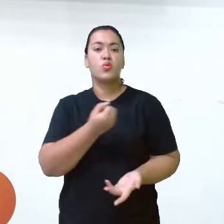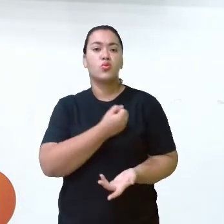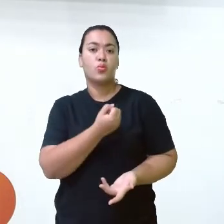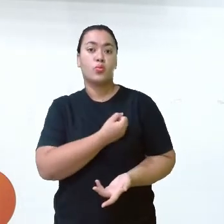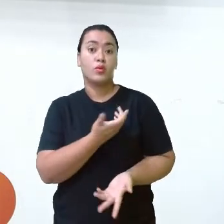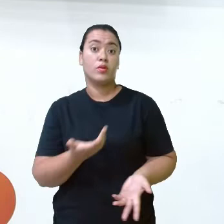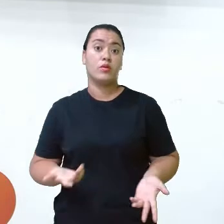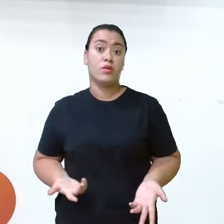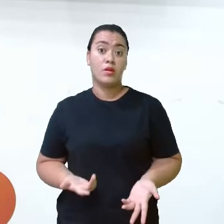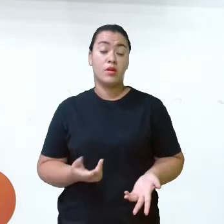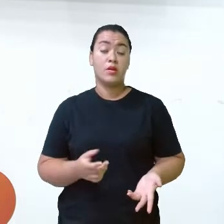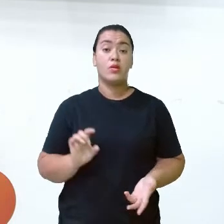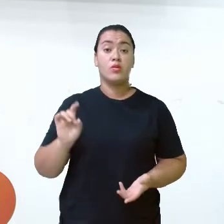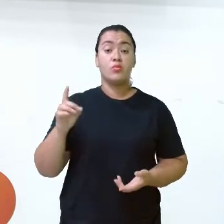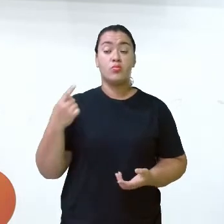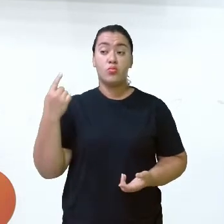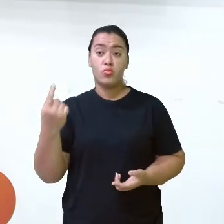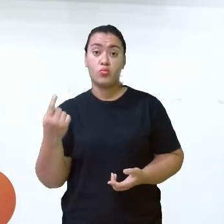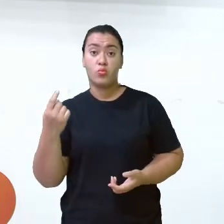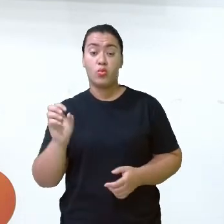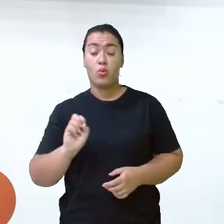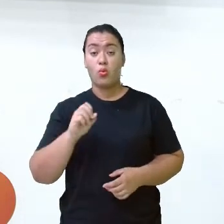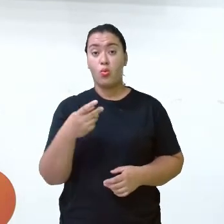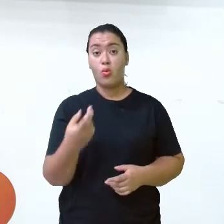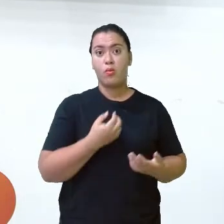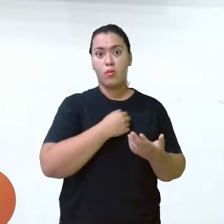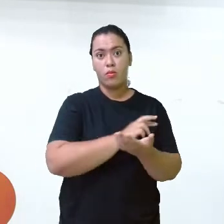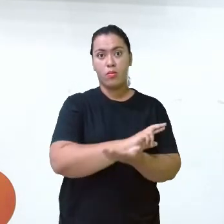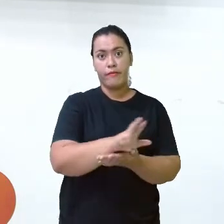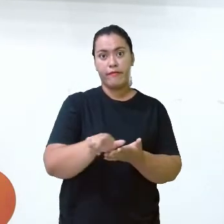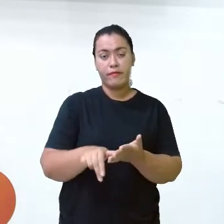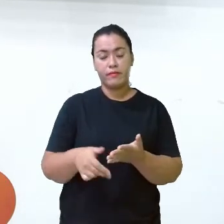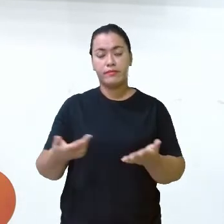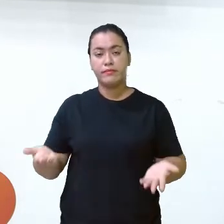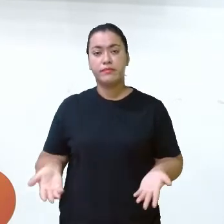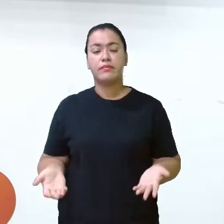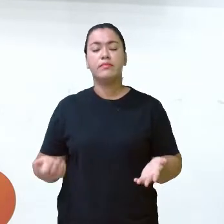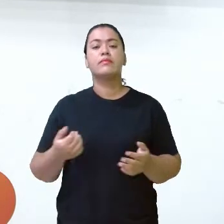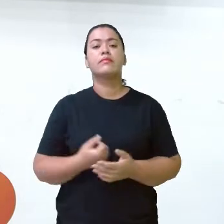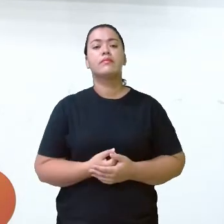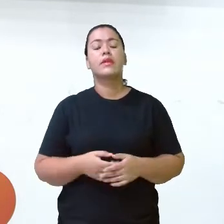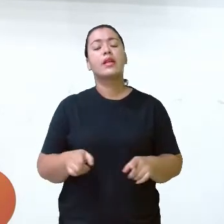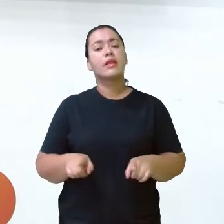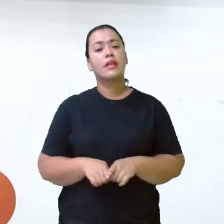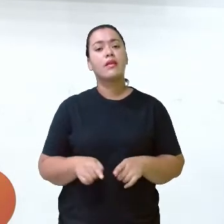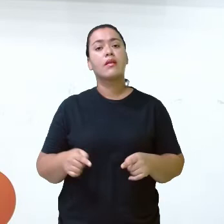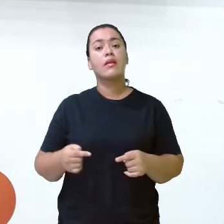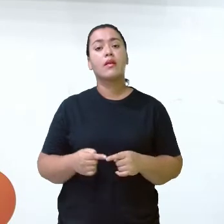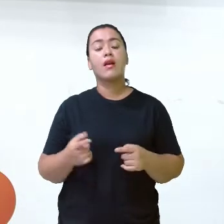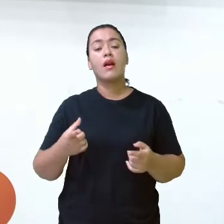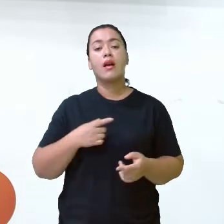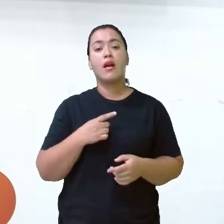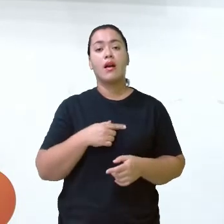pode ser singular ou pode ser plural. E de acordo com o